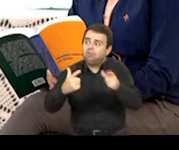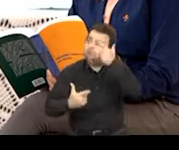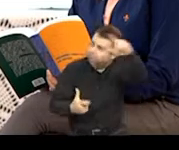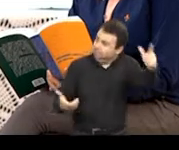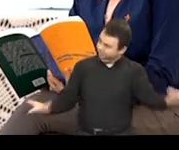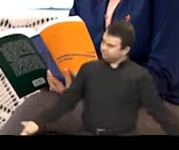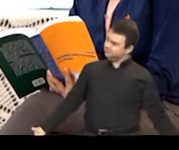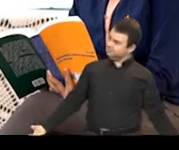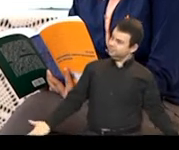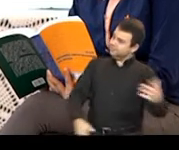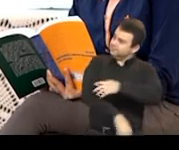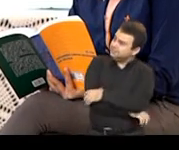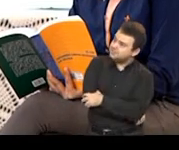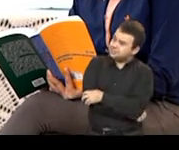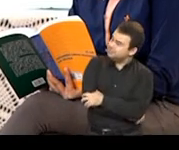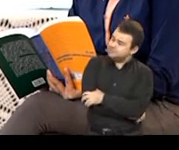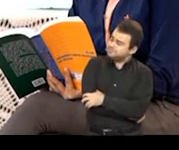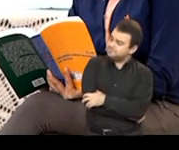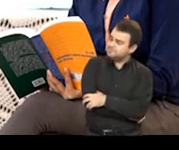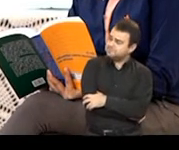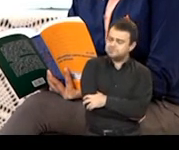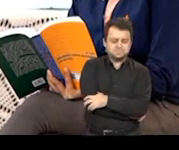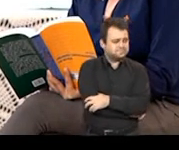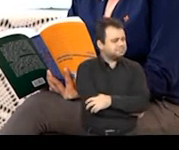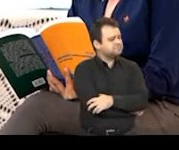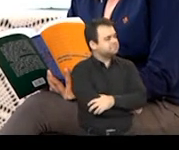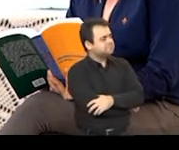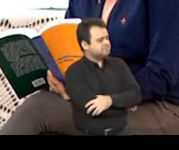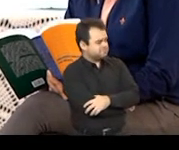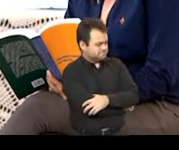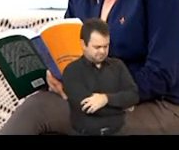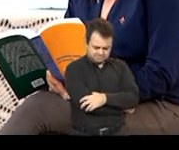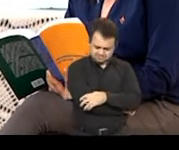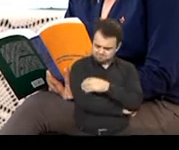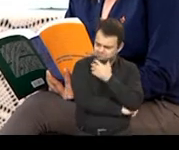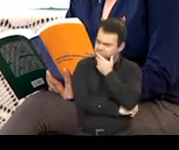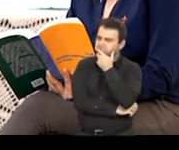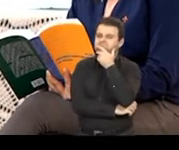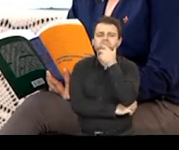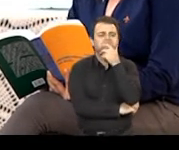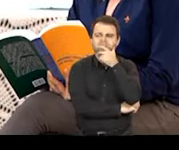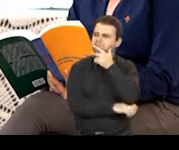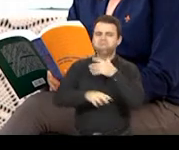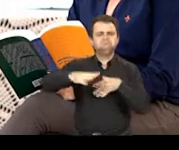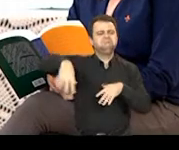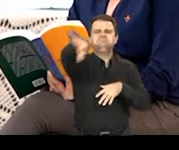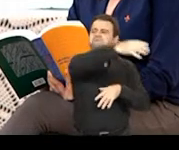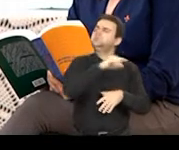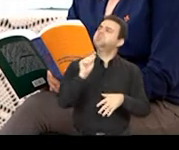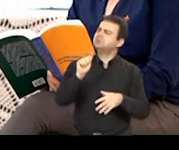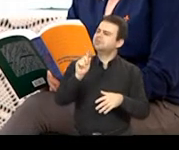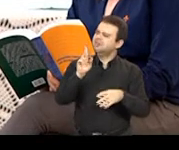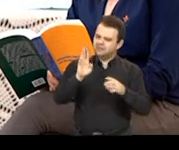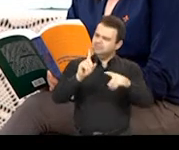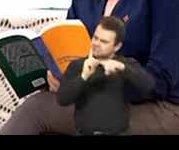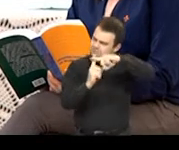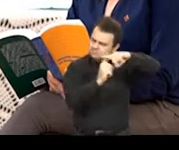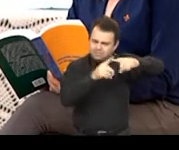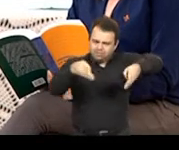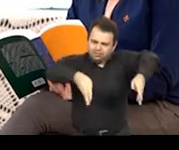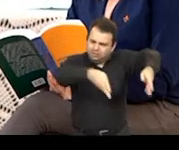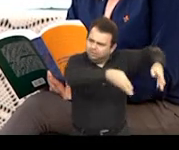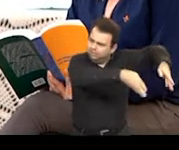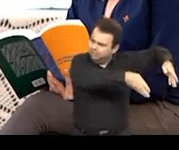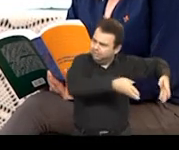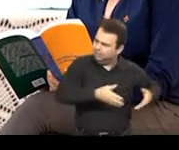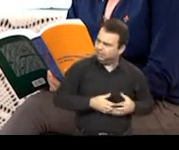não? Abrandar a voz. O que é isso aí? Um cemitério? Ele voltou-se para o